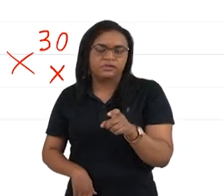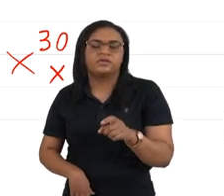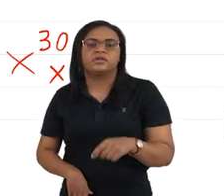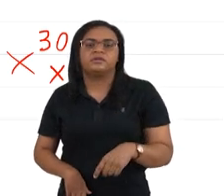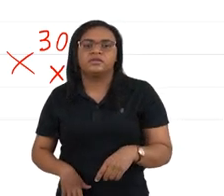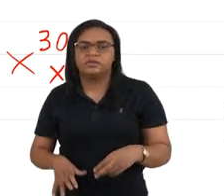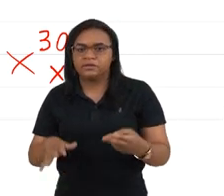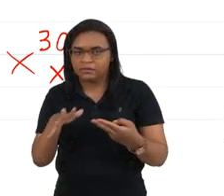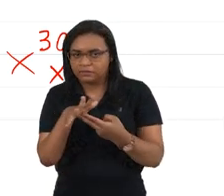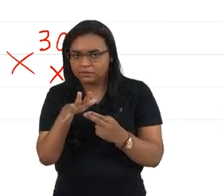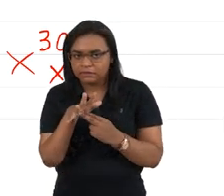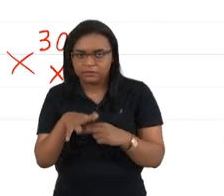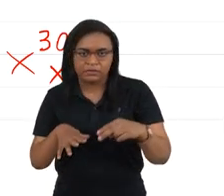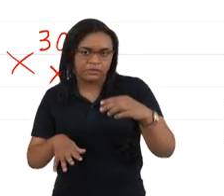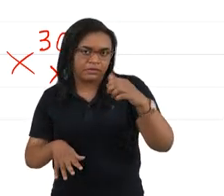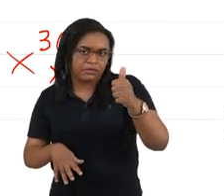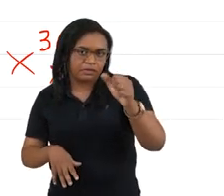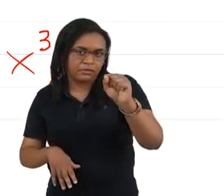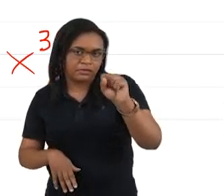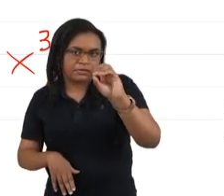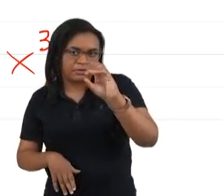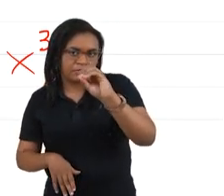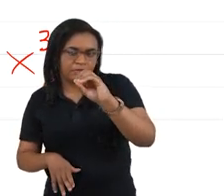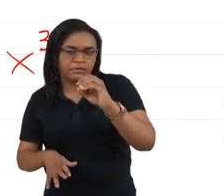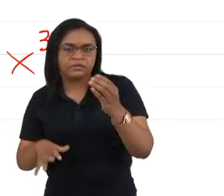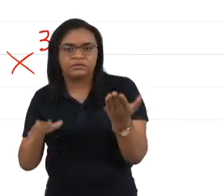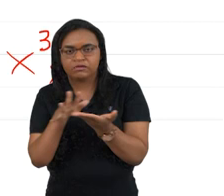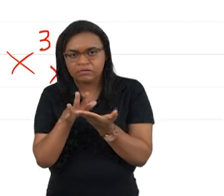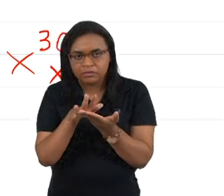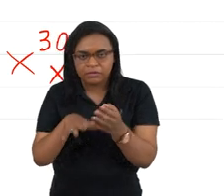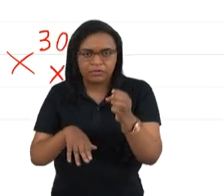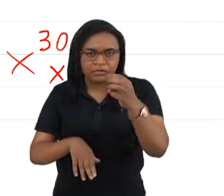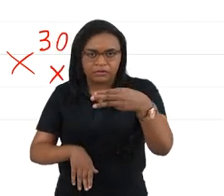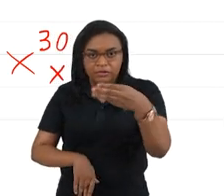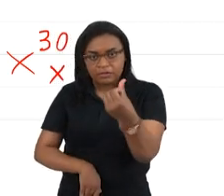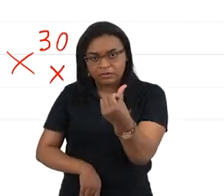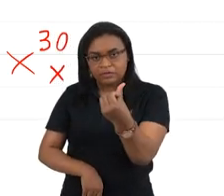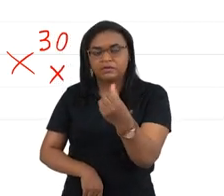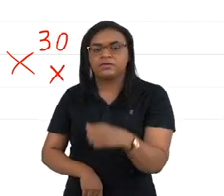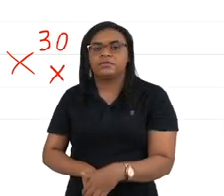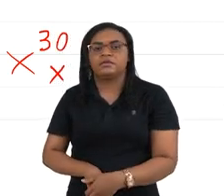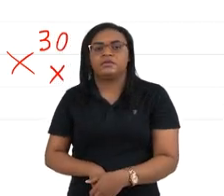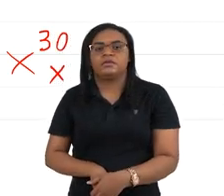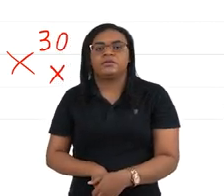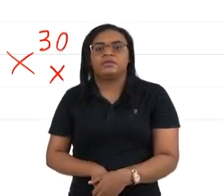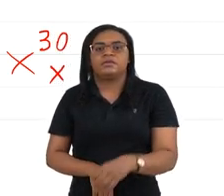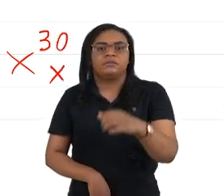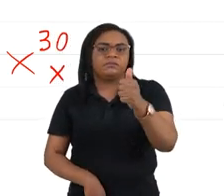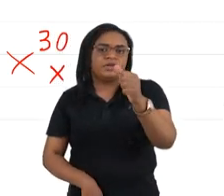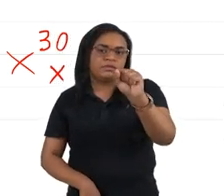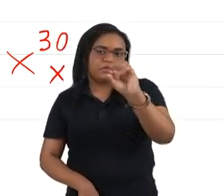a 1.800 dividido por 36. Aí a gente vem aqui.